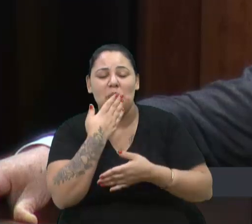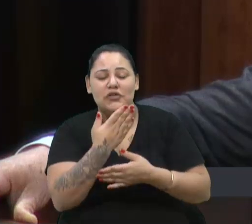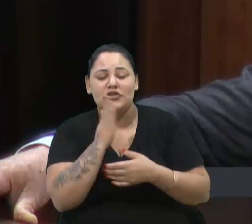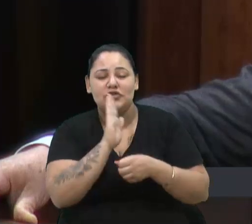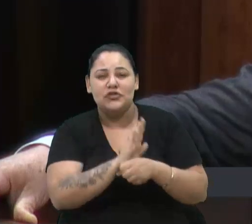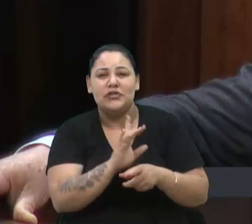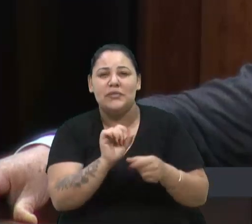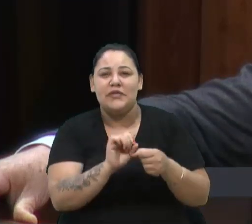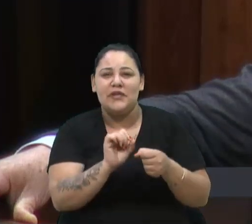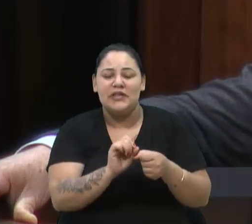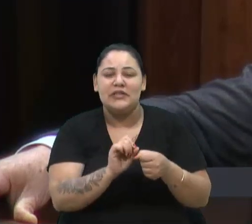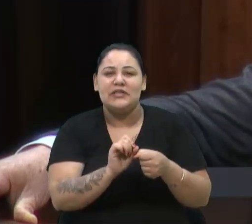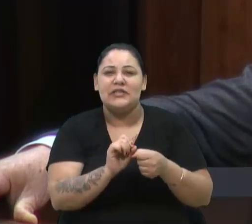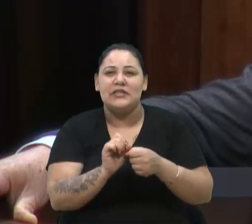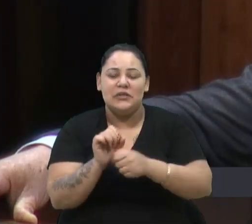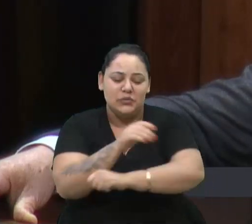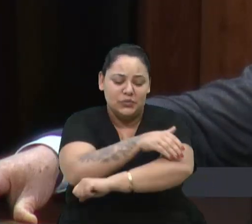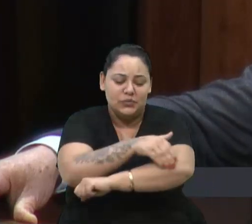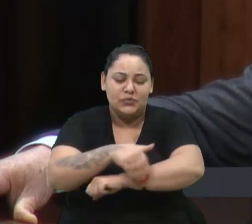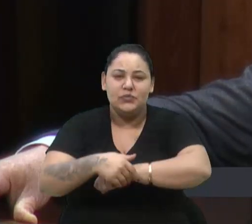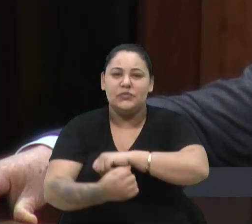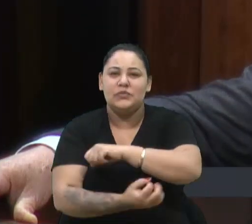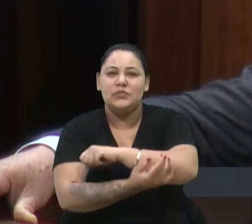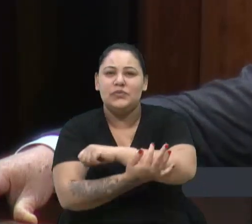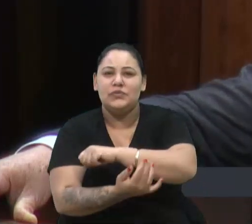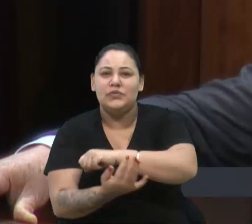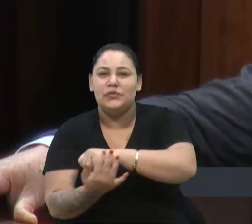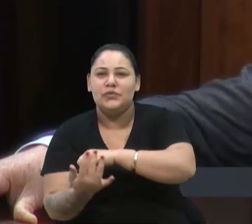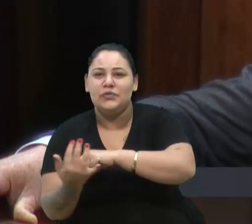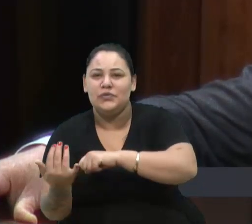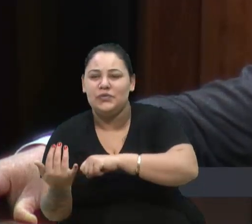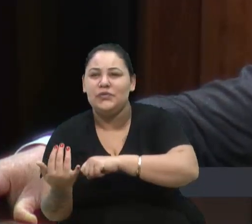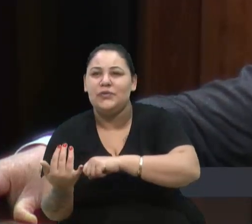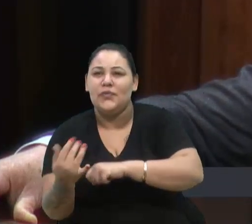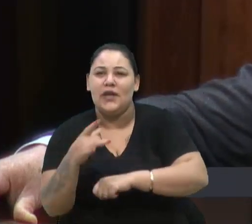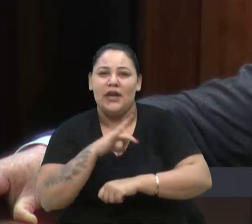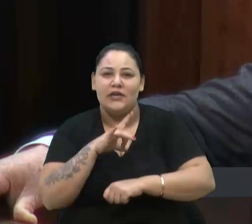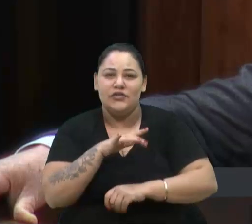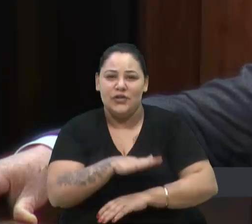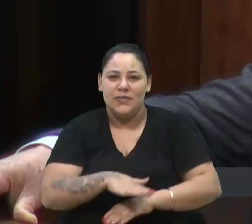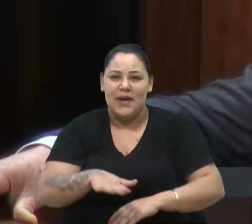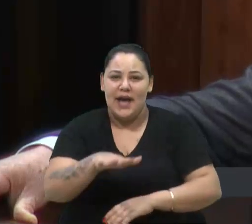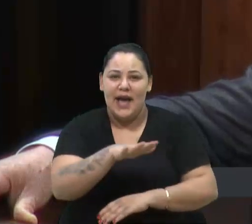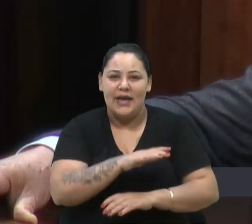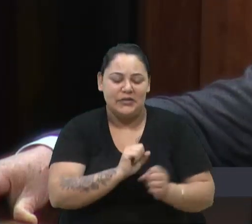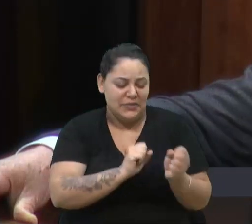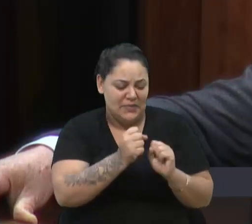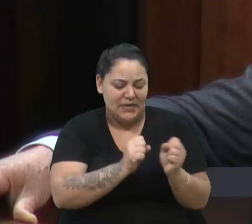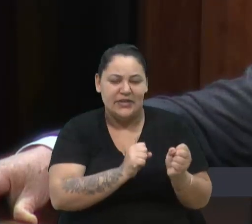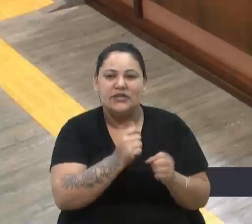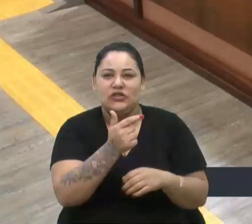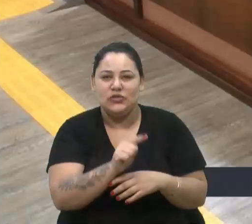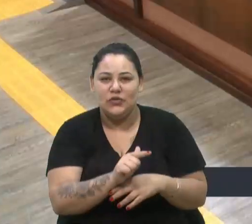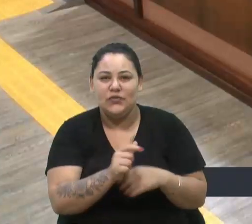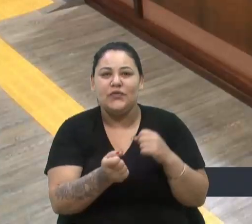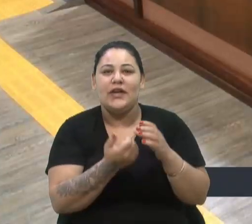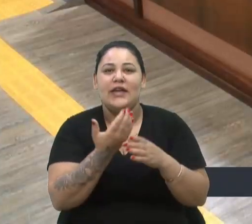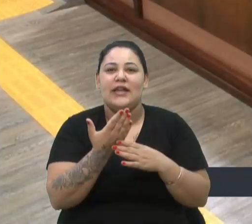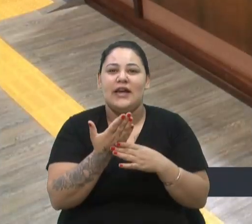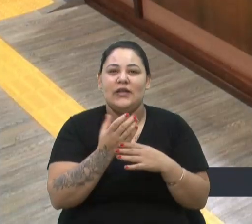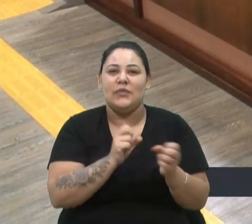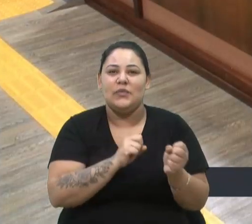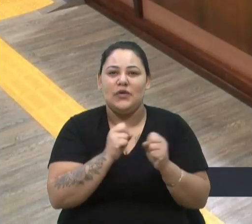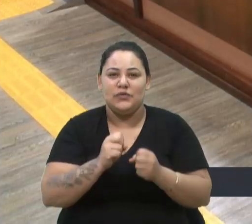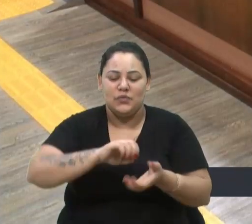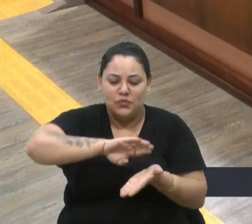e aí tendo lá uma área da cooperativa aliança foi novamente seu posso